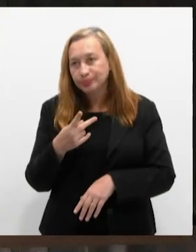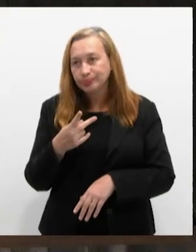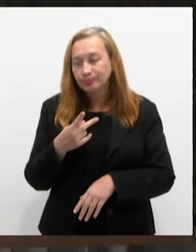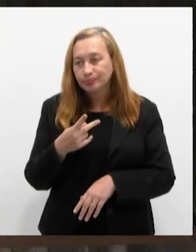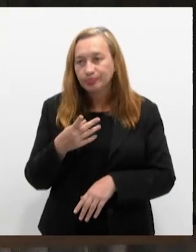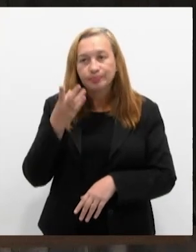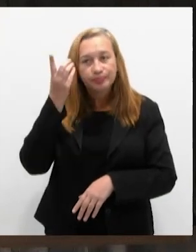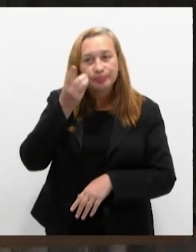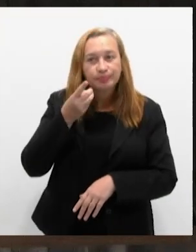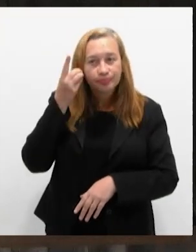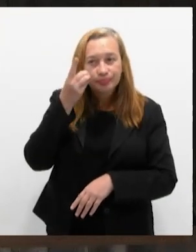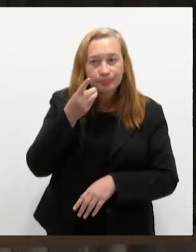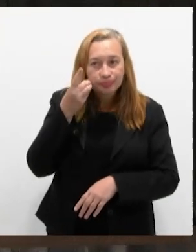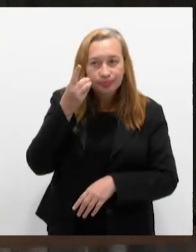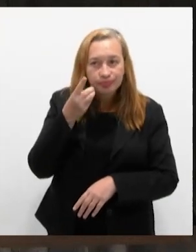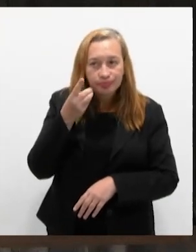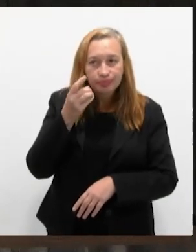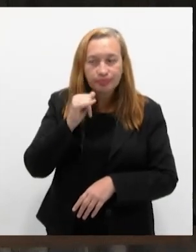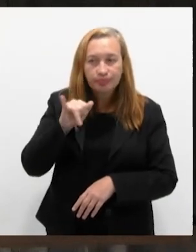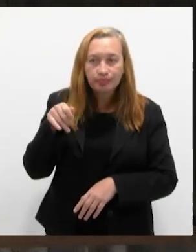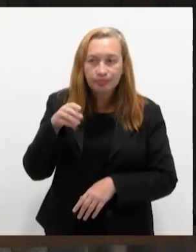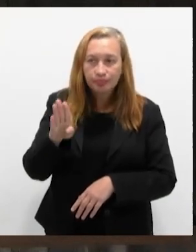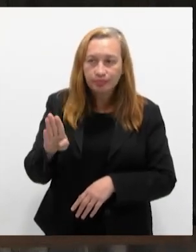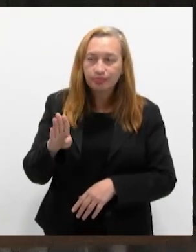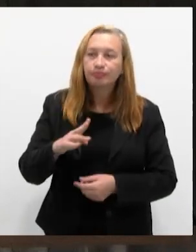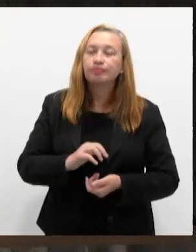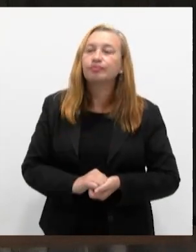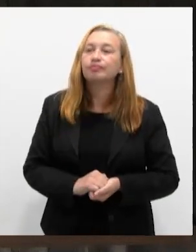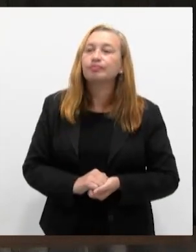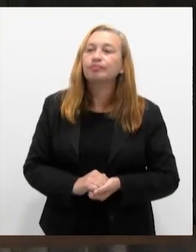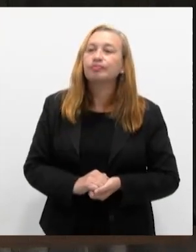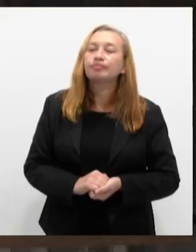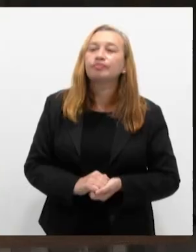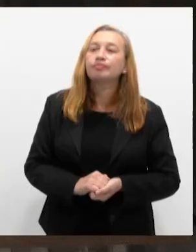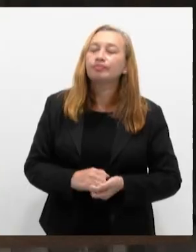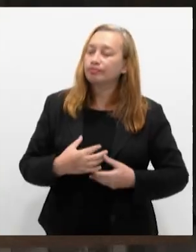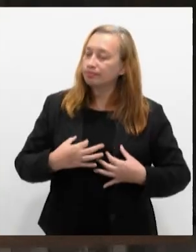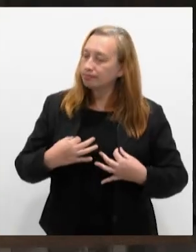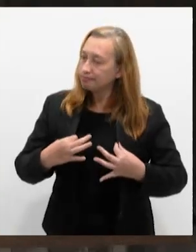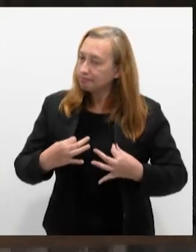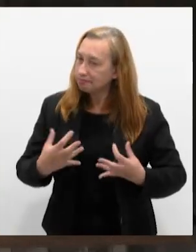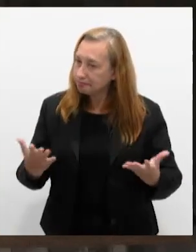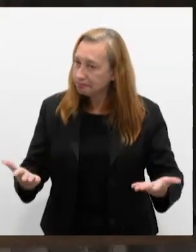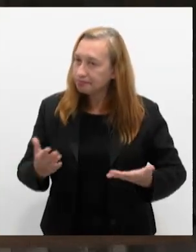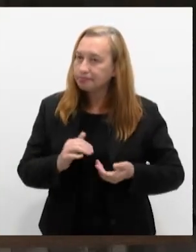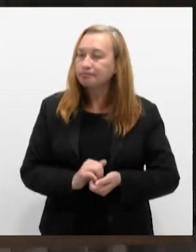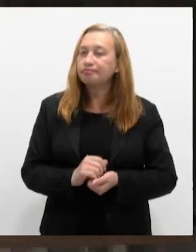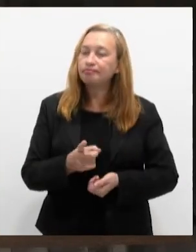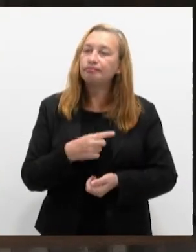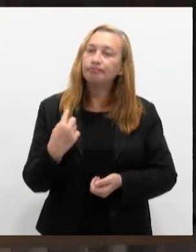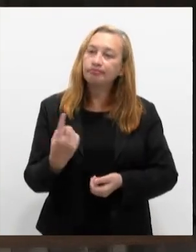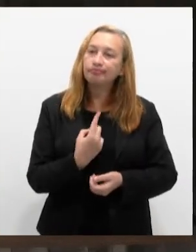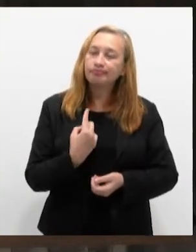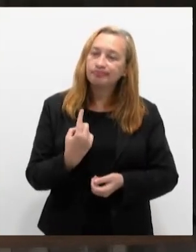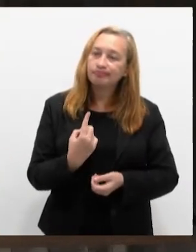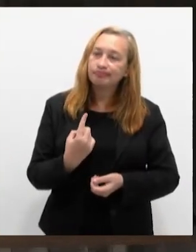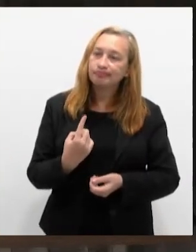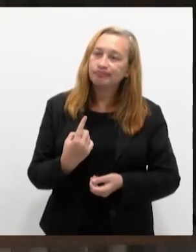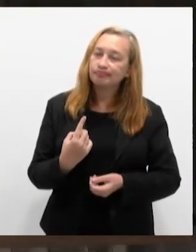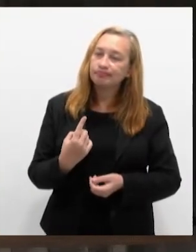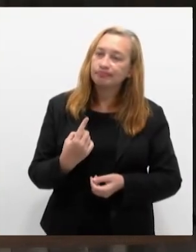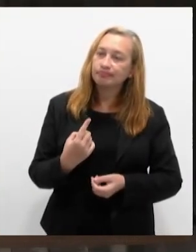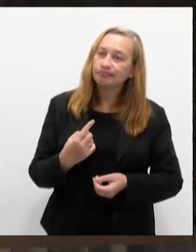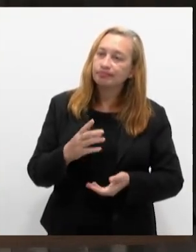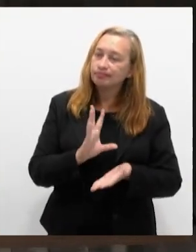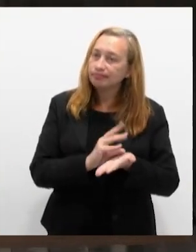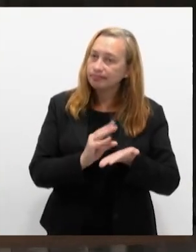o deputado Jair Bittencourt, me colocando, inclusive, à disposição com as nossas parcas mais